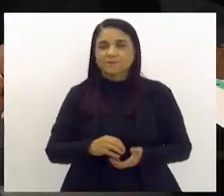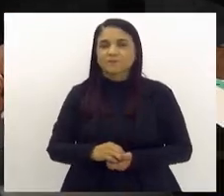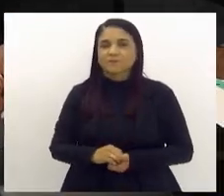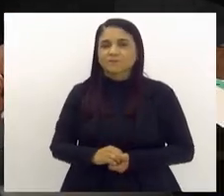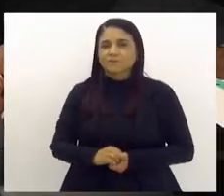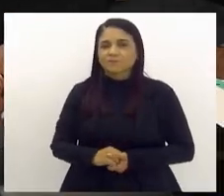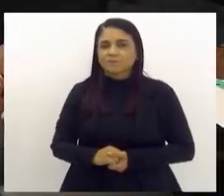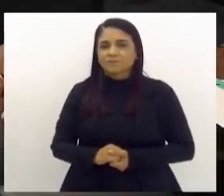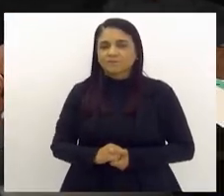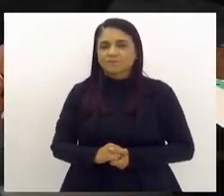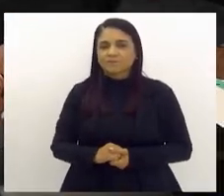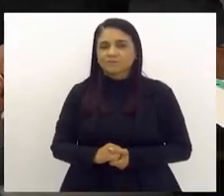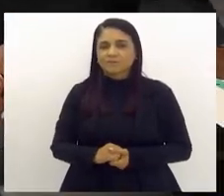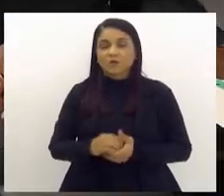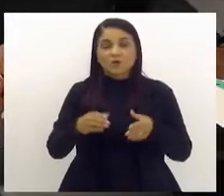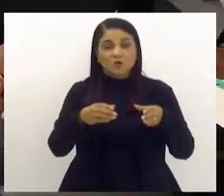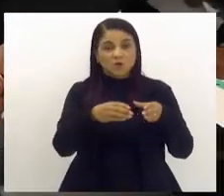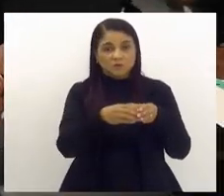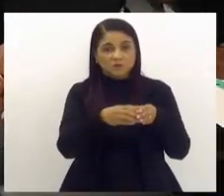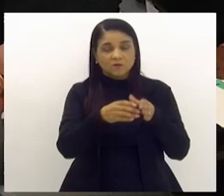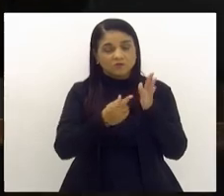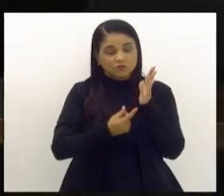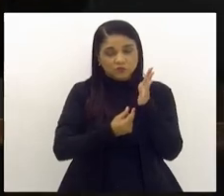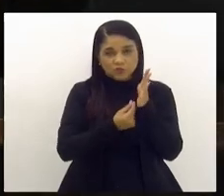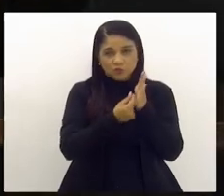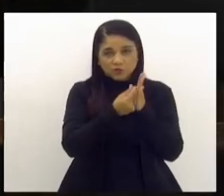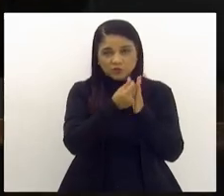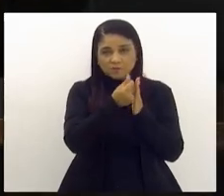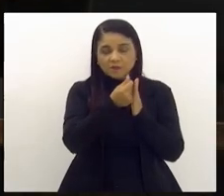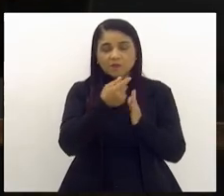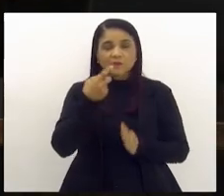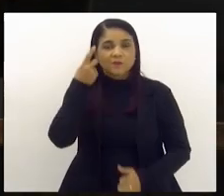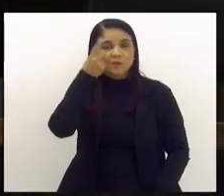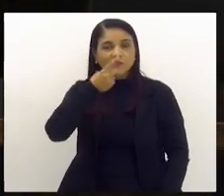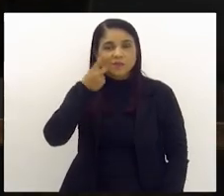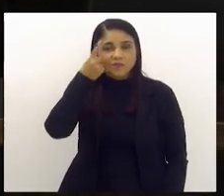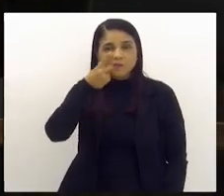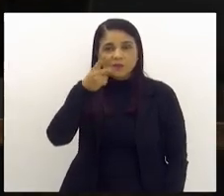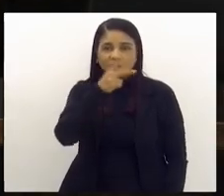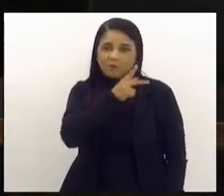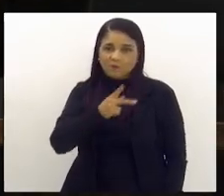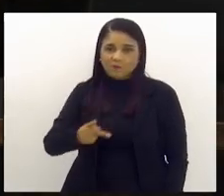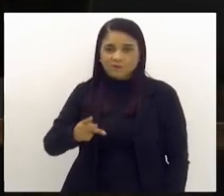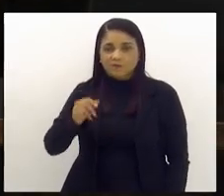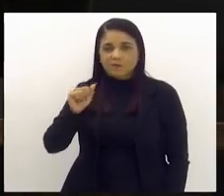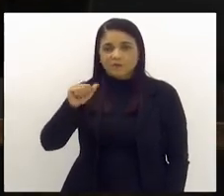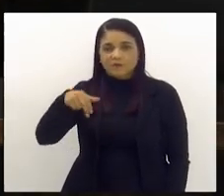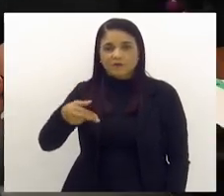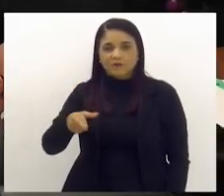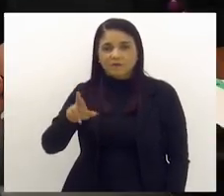Esquece. Pela Comissão de Orçamento, deputado presidente André Correia.